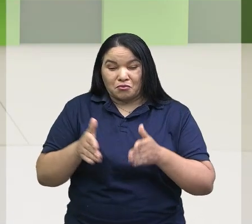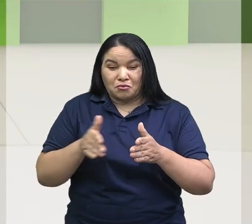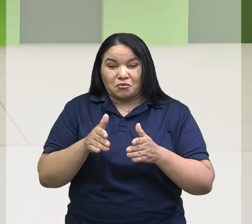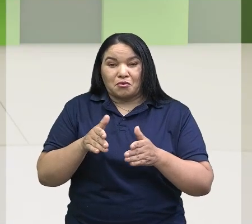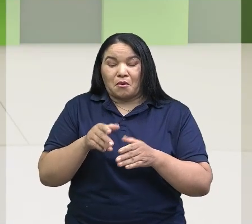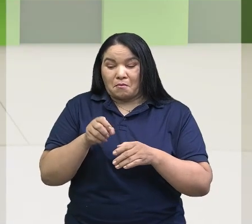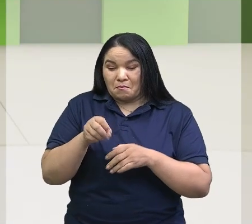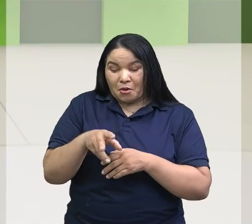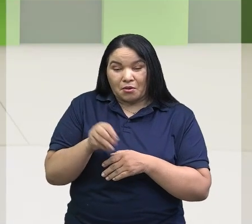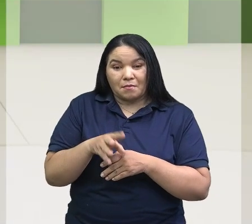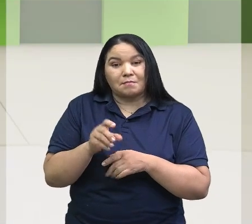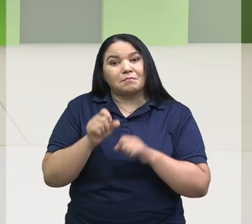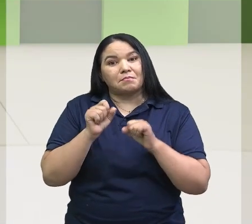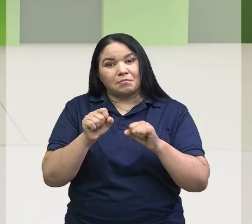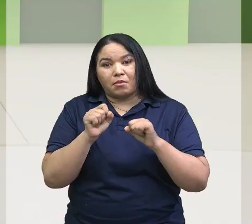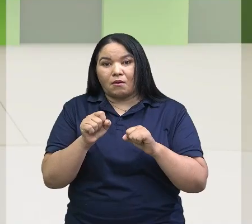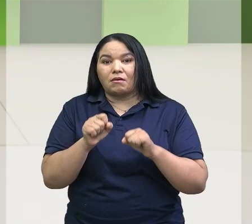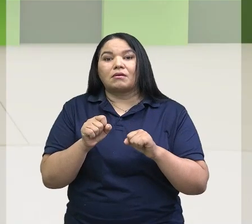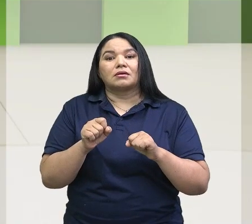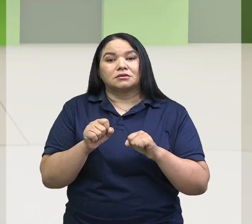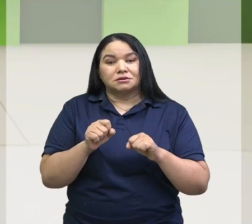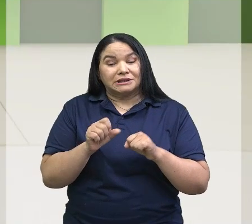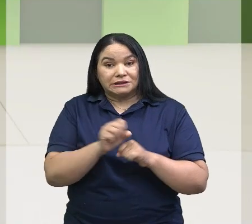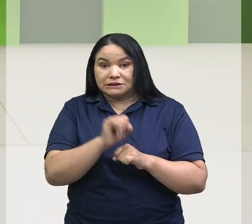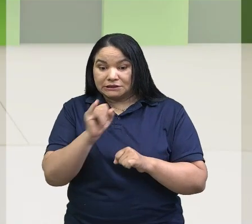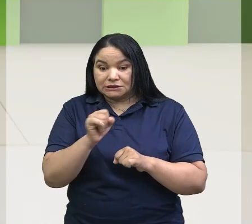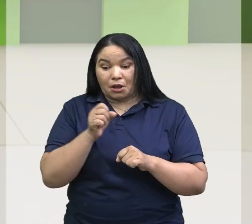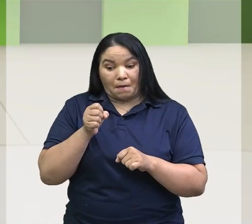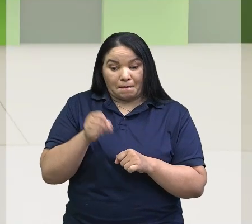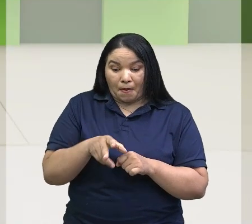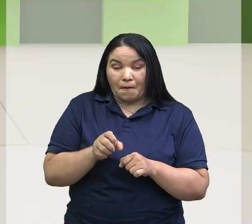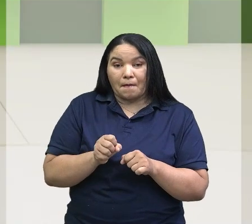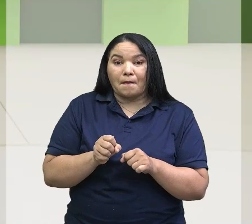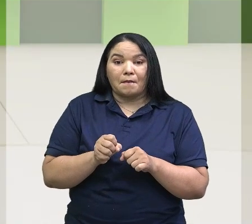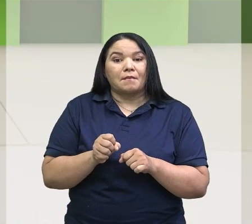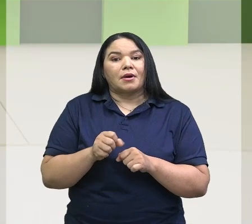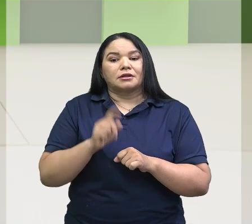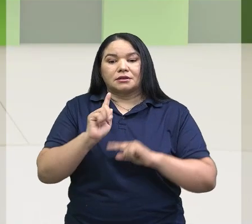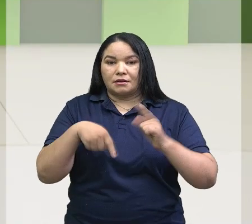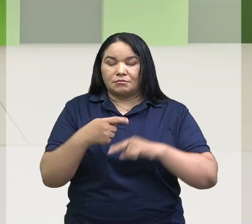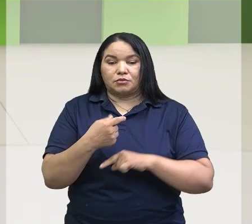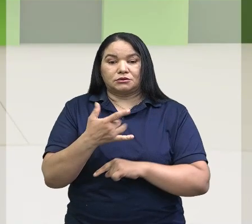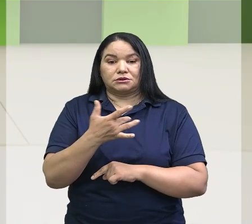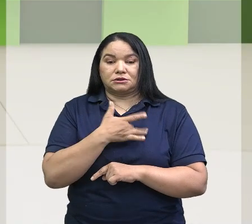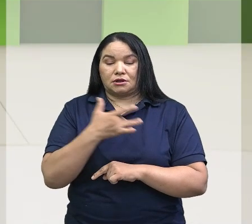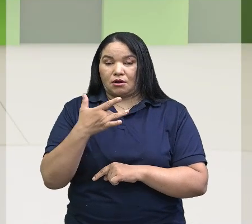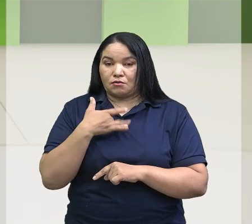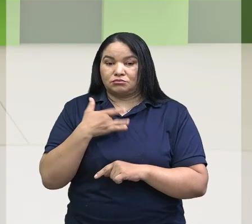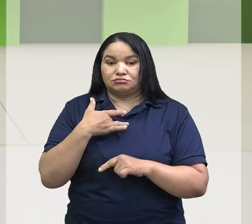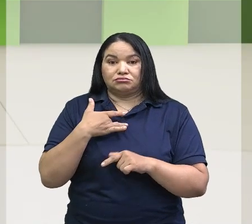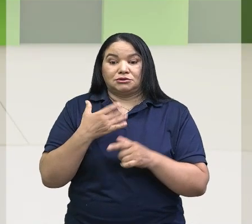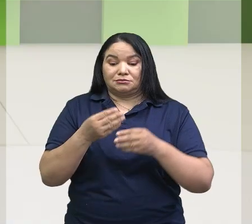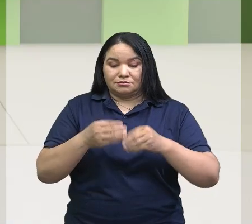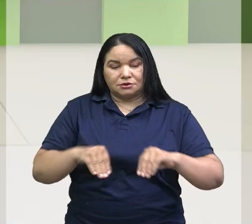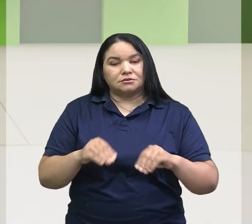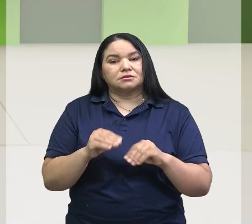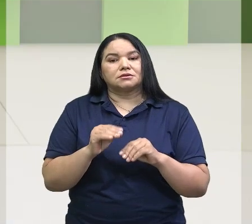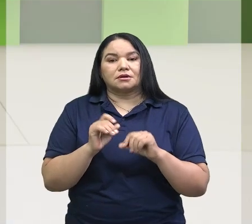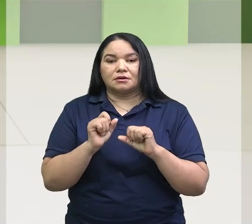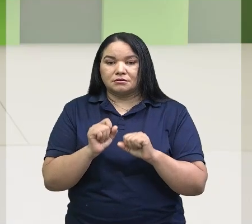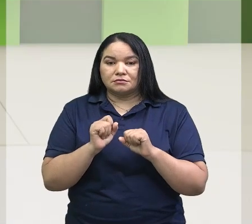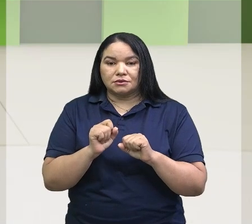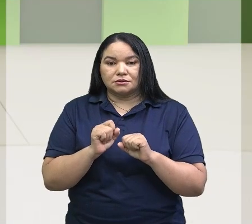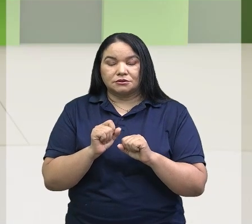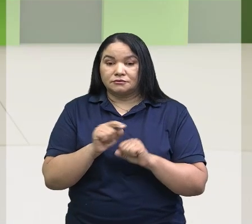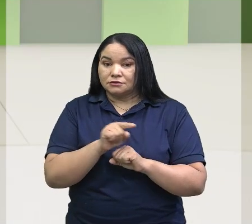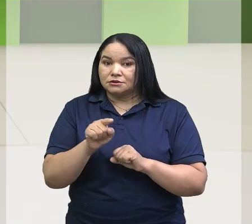pode estar contaminada e se ela estiver contaminada, ela pode trazer prejuízos para a saúde da população, tá? Então,